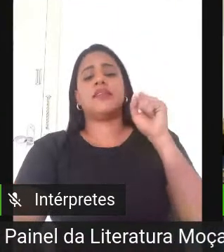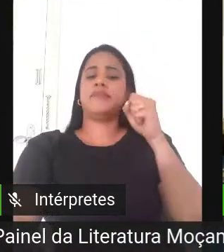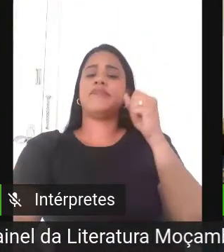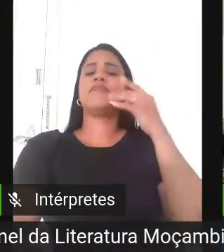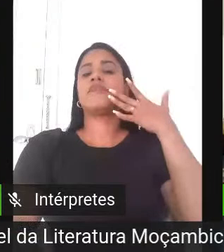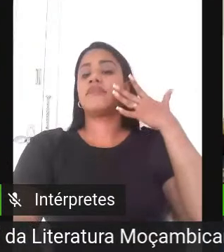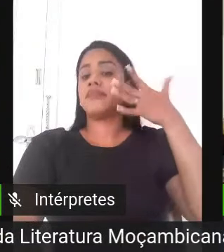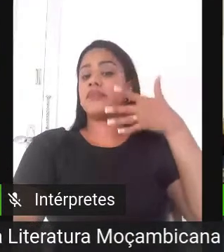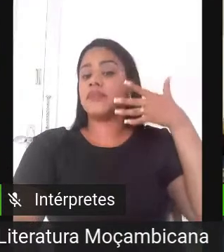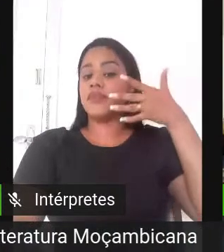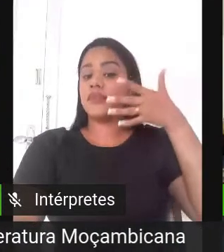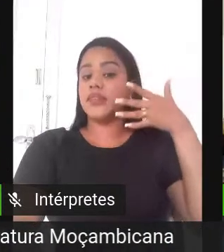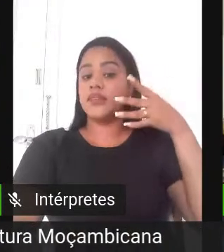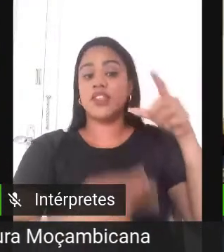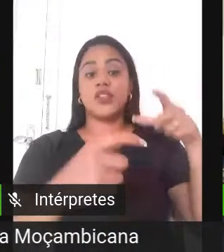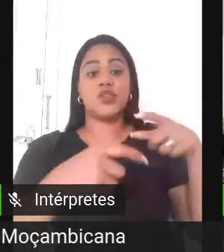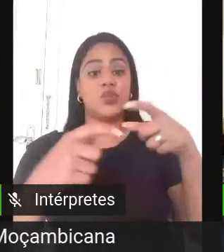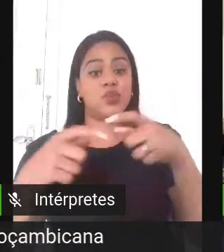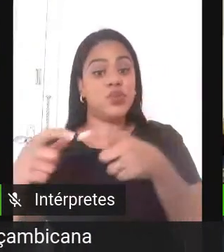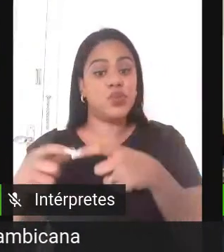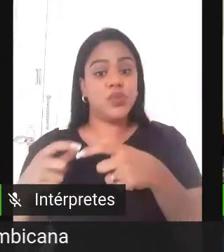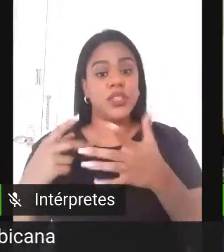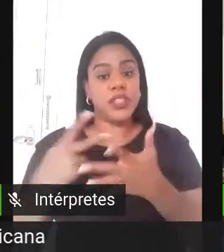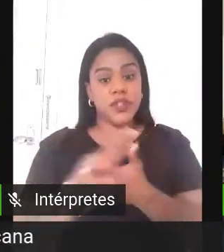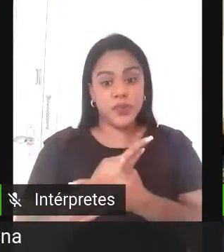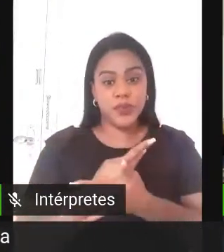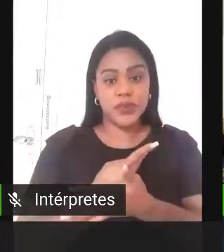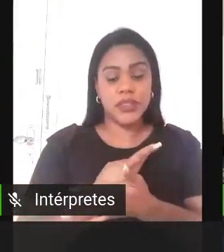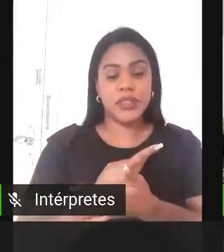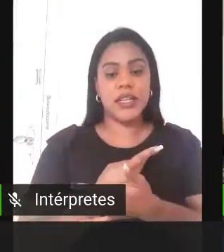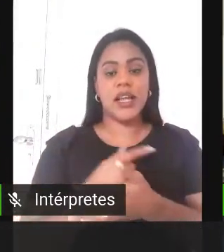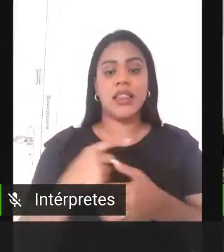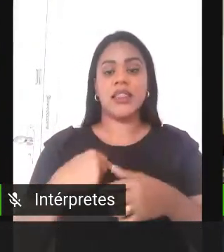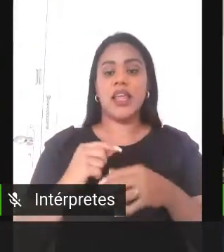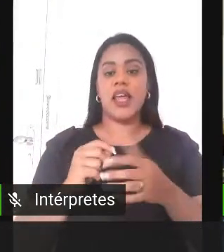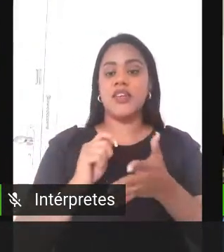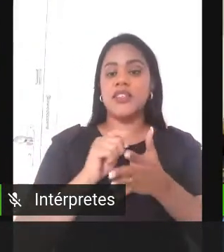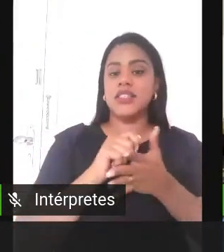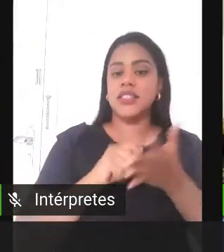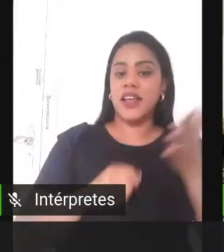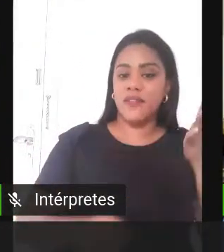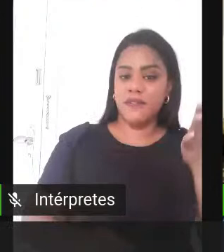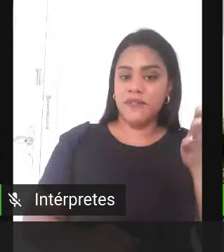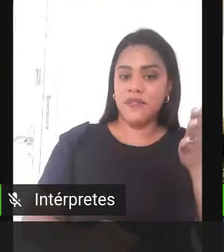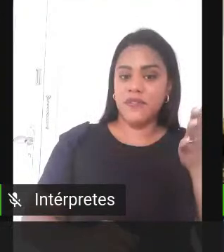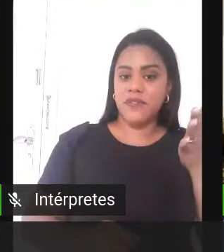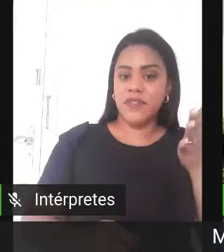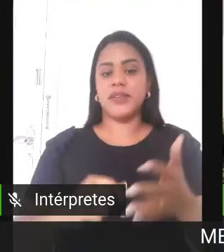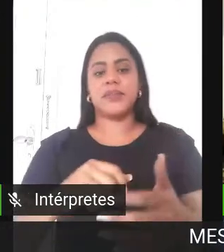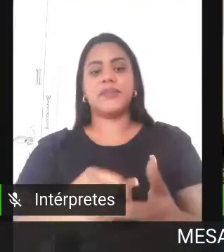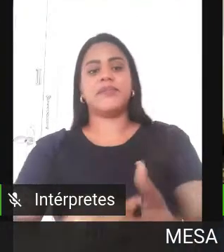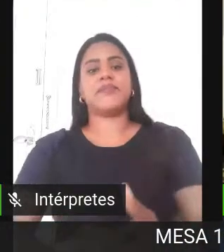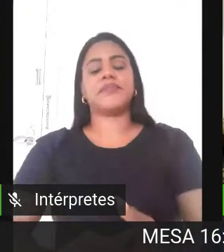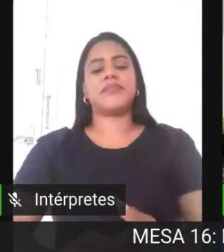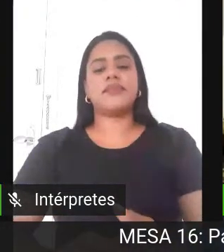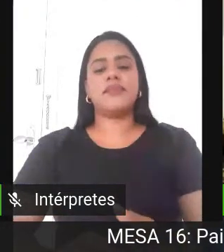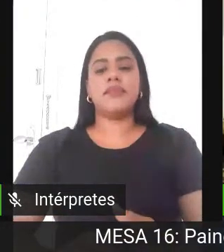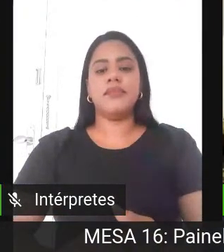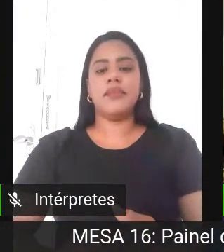porque a partida eu escrevi apenas movido pela inspiração, mas